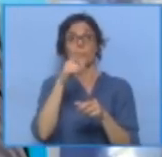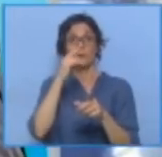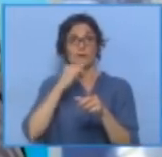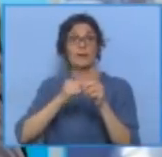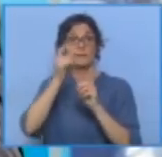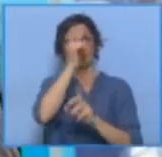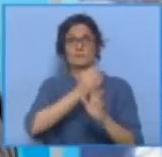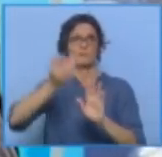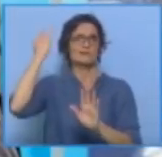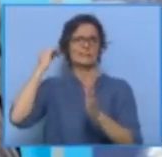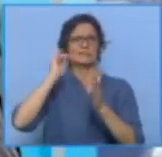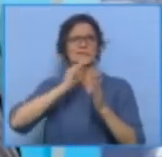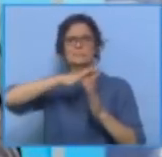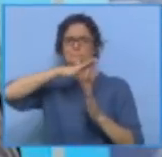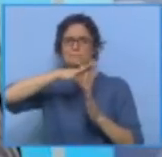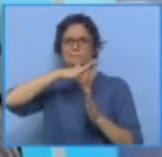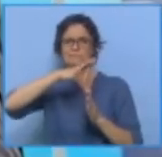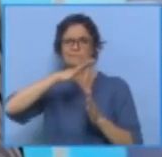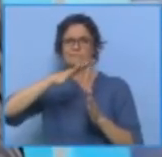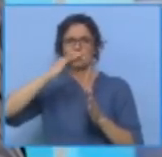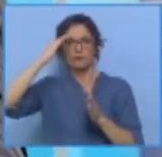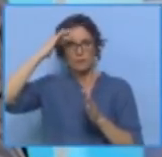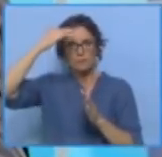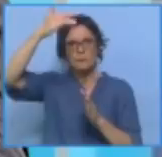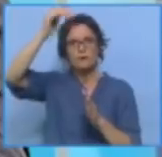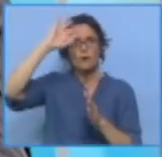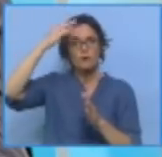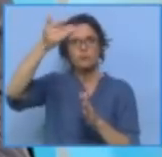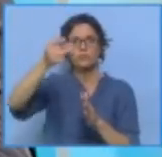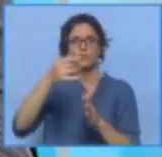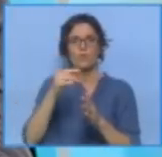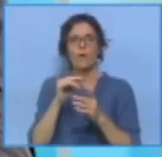viria a acontecer mais tarde. Os profetas não são adivinhos, nem são